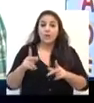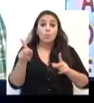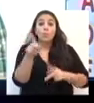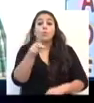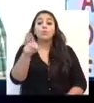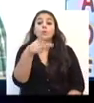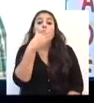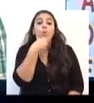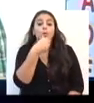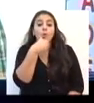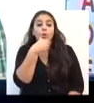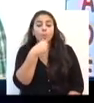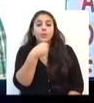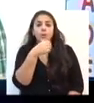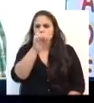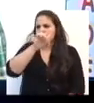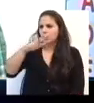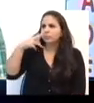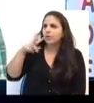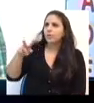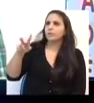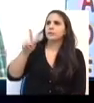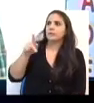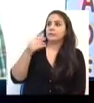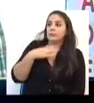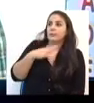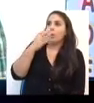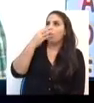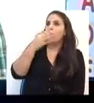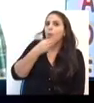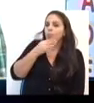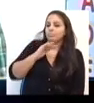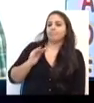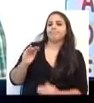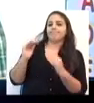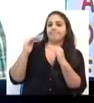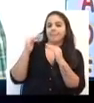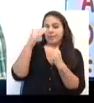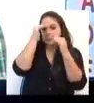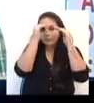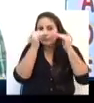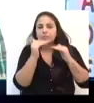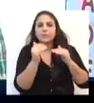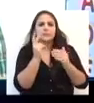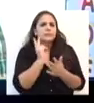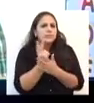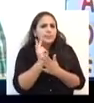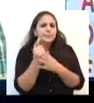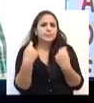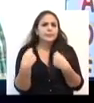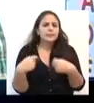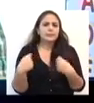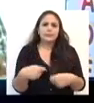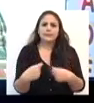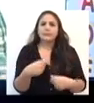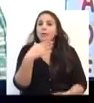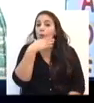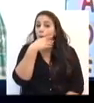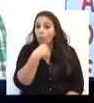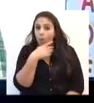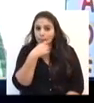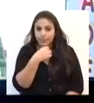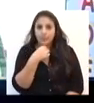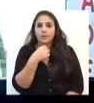professores homens são vistos pelos próprios alunos e pelas colegas, assim. Parece sempre que você precisa da figura de um